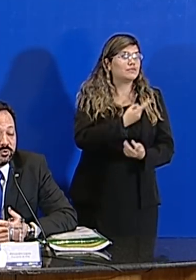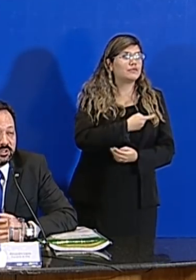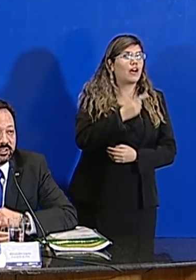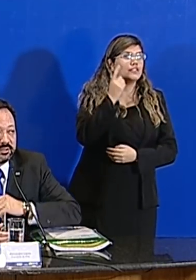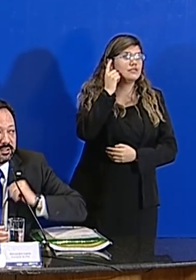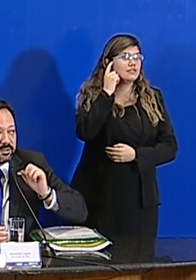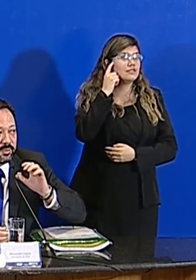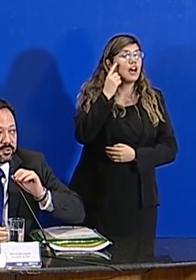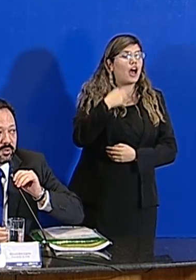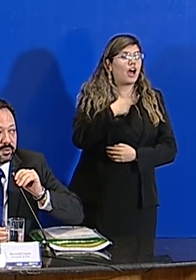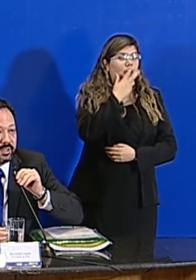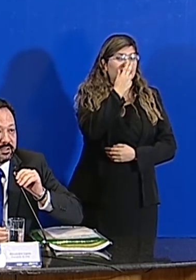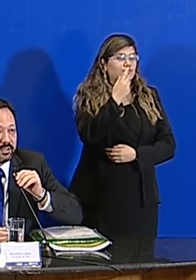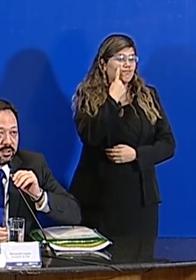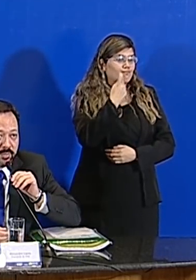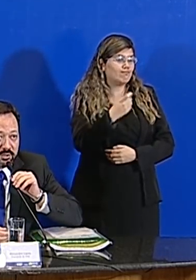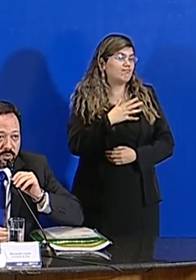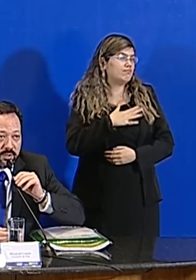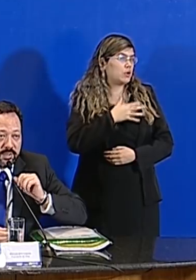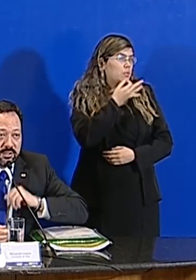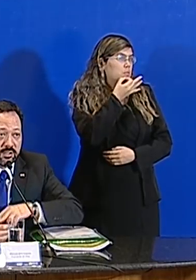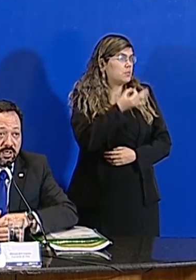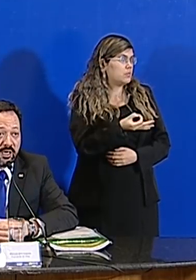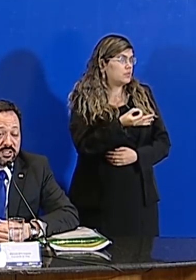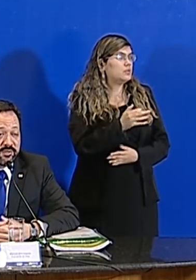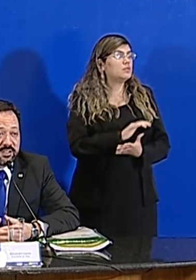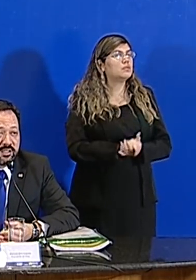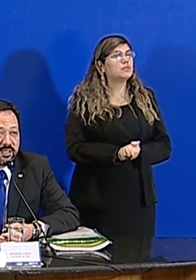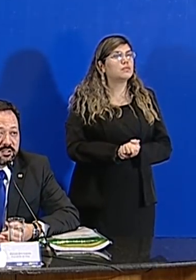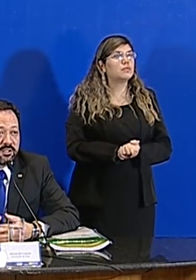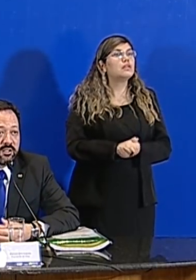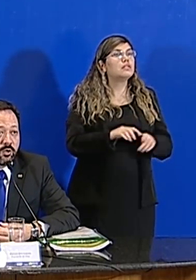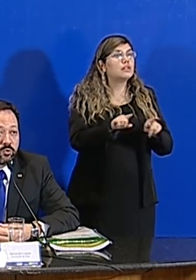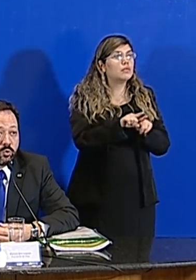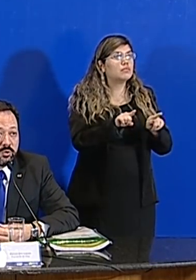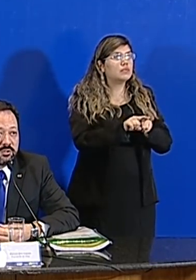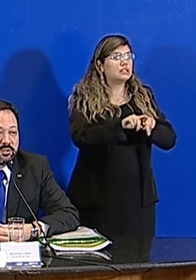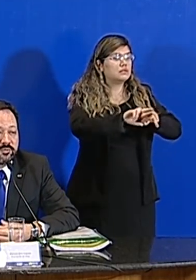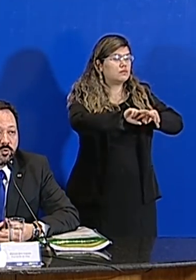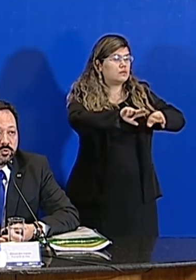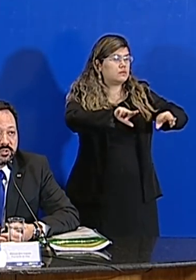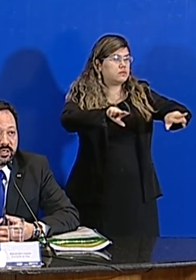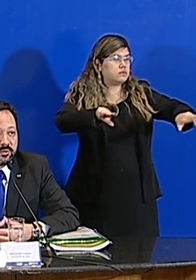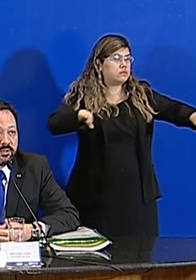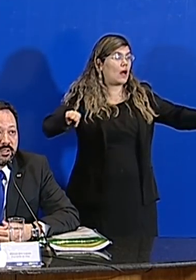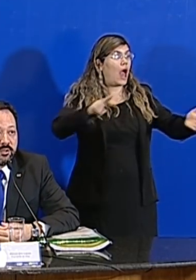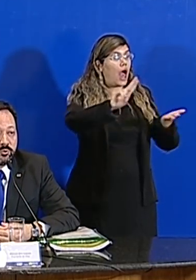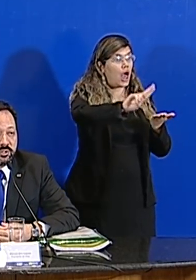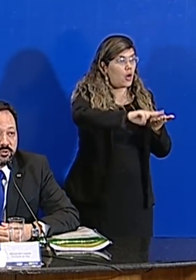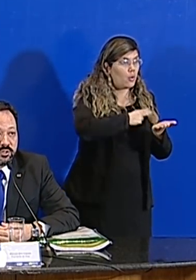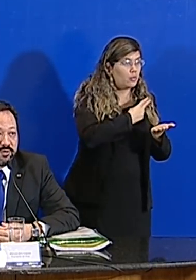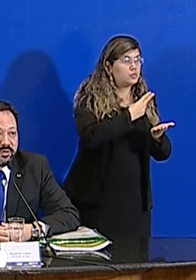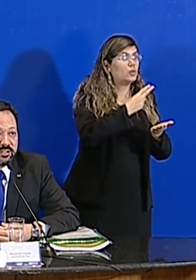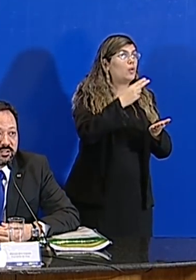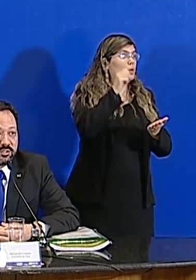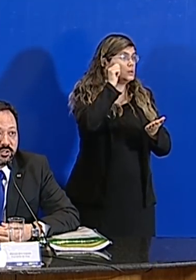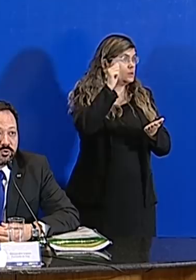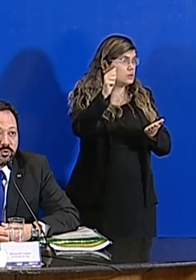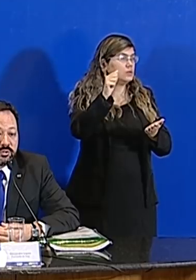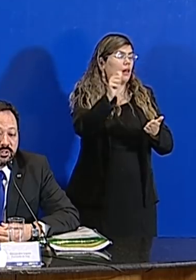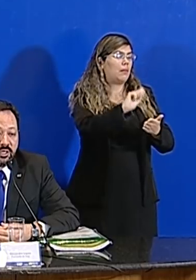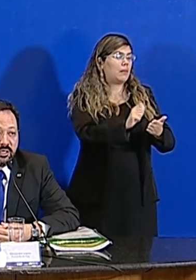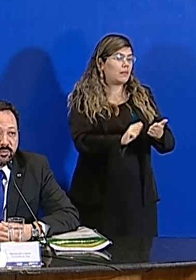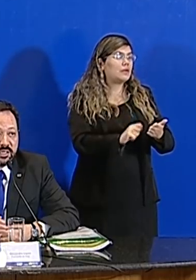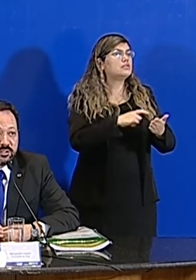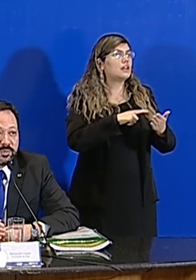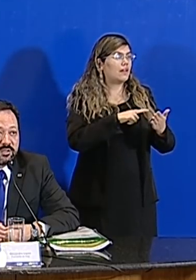o que achei muito interessante, particularmente, a diversidade de autores que compuseram os textos de referência das